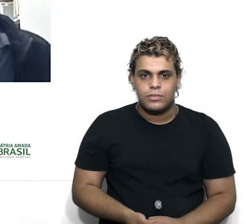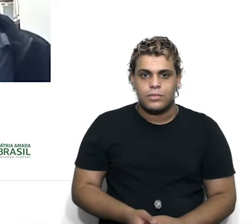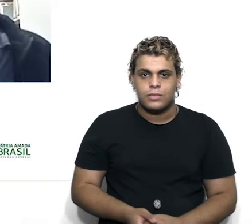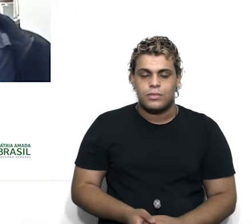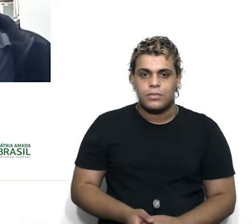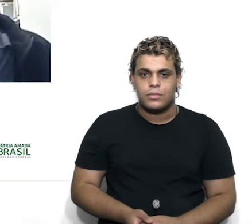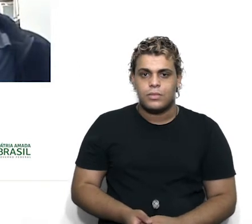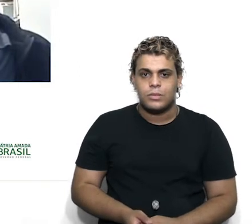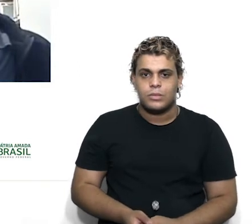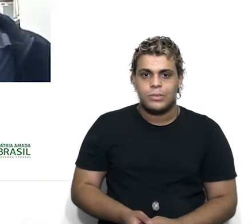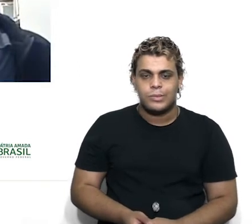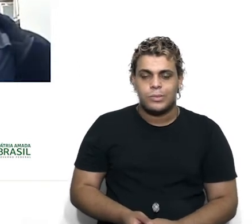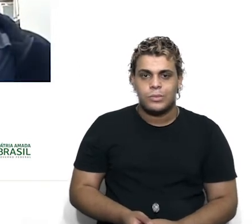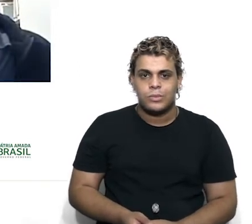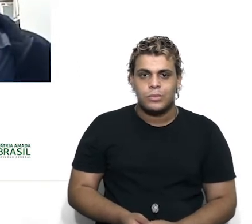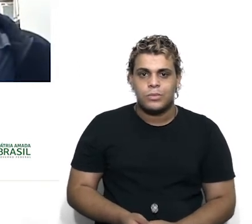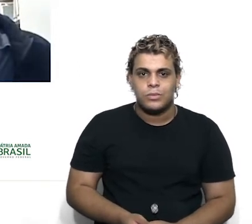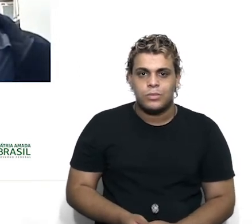medir.